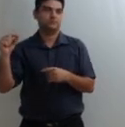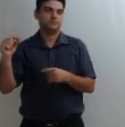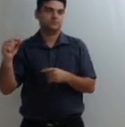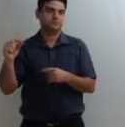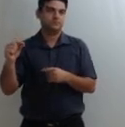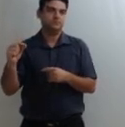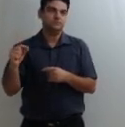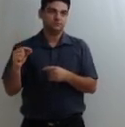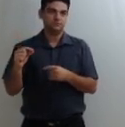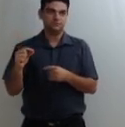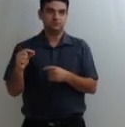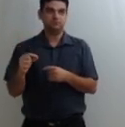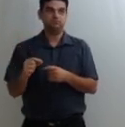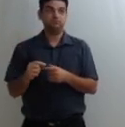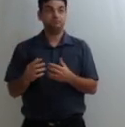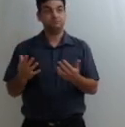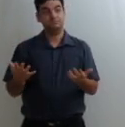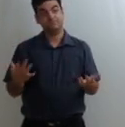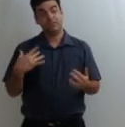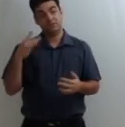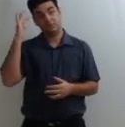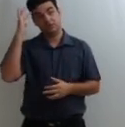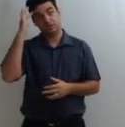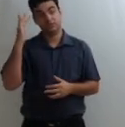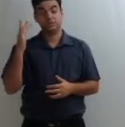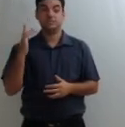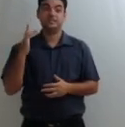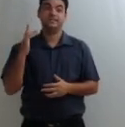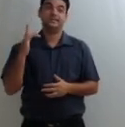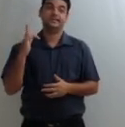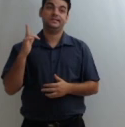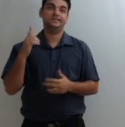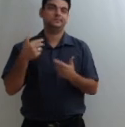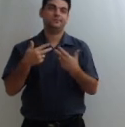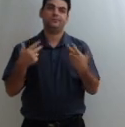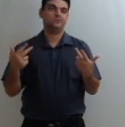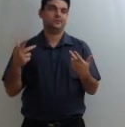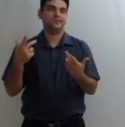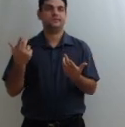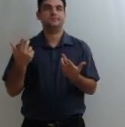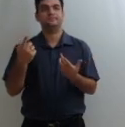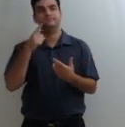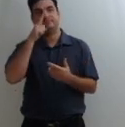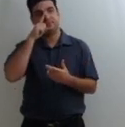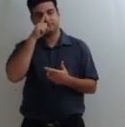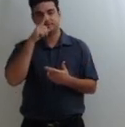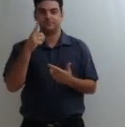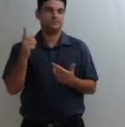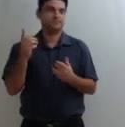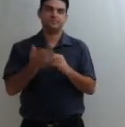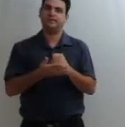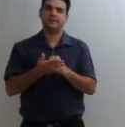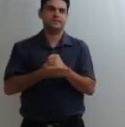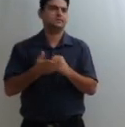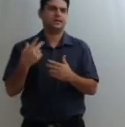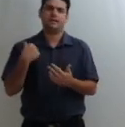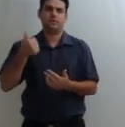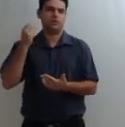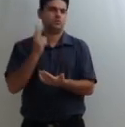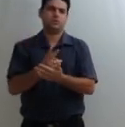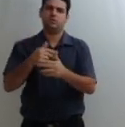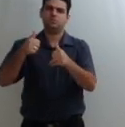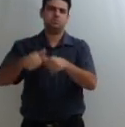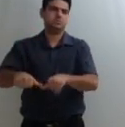E eu acho que são circunstâncias que, a meu sentir, são suficientes para se manter cautelista e referido.